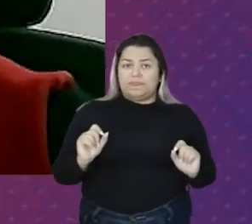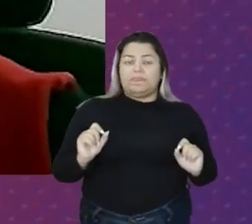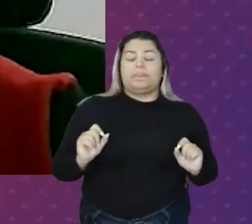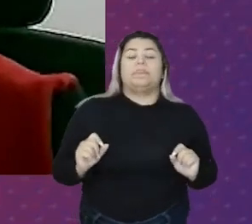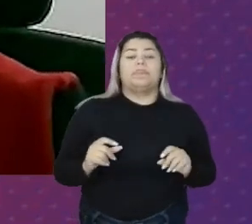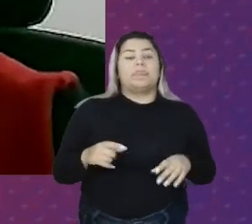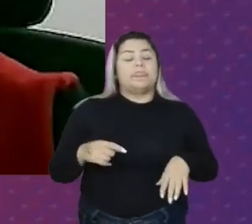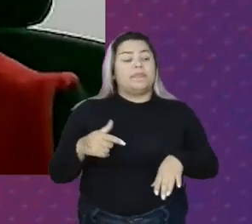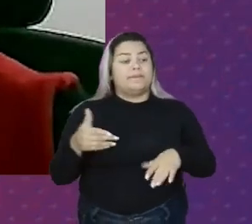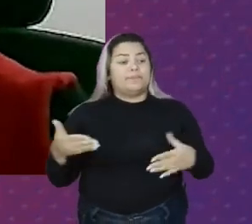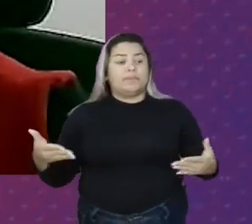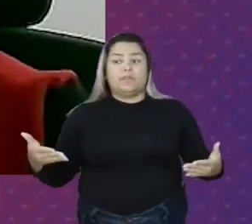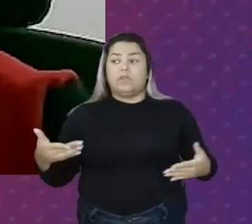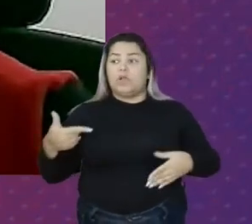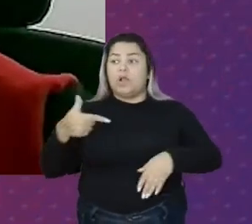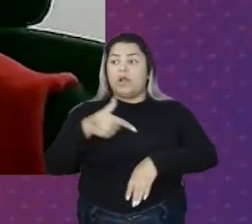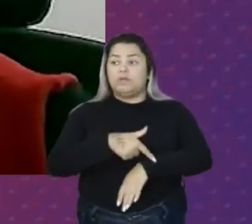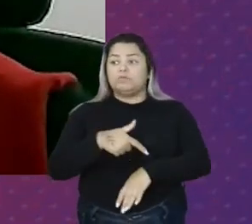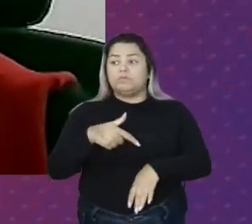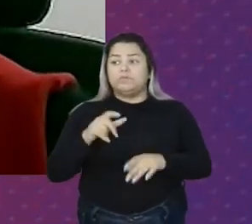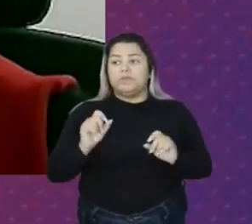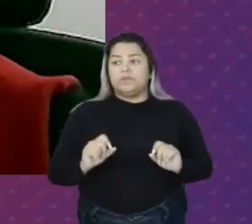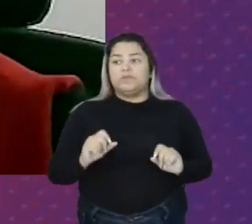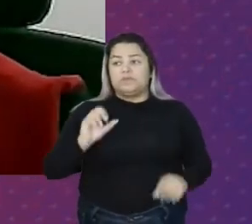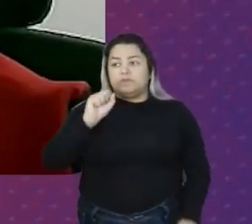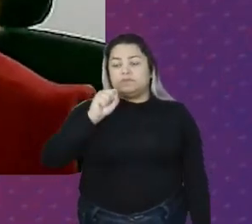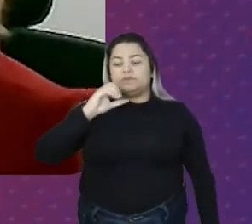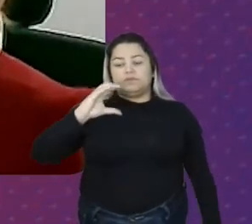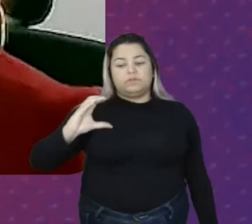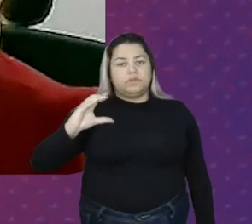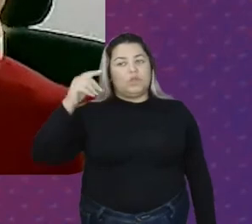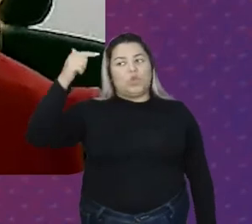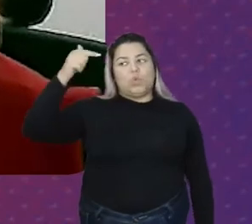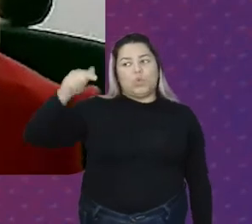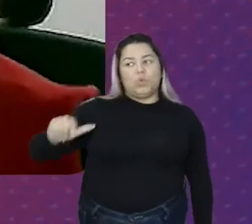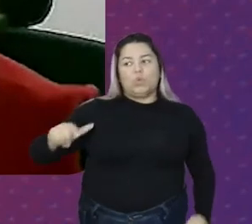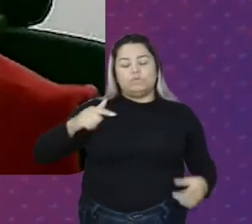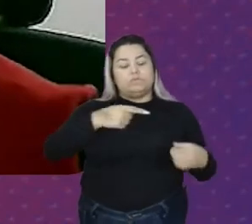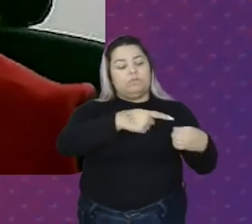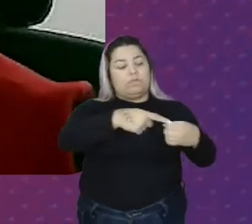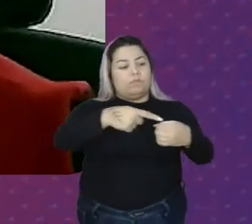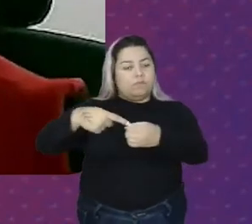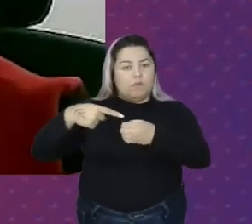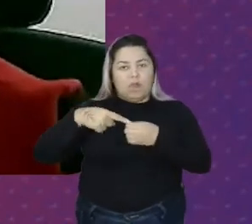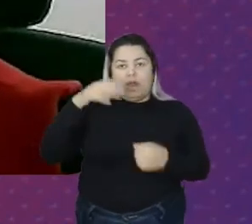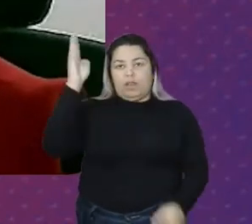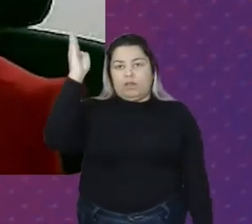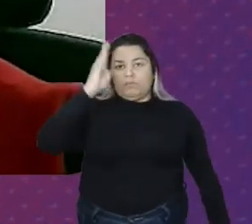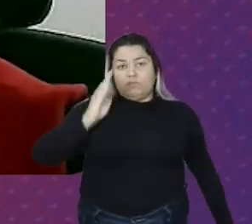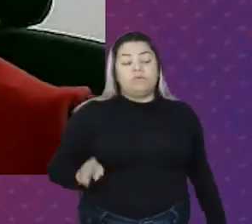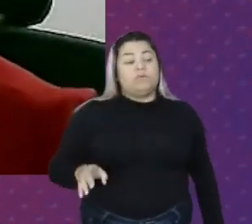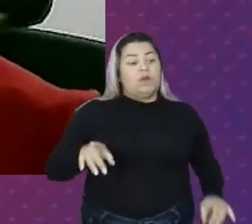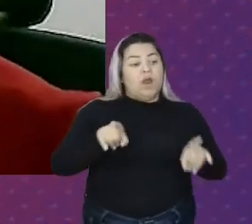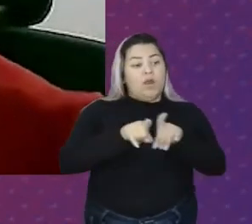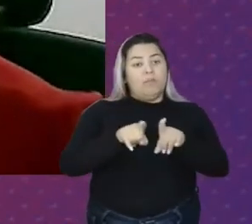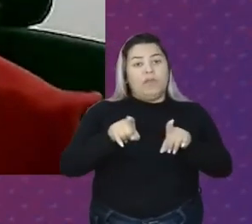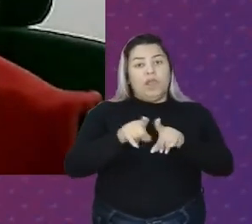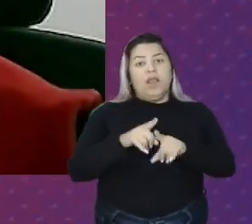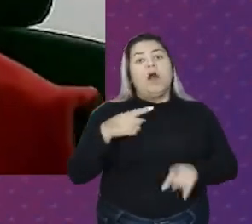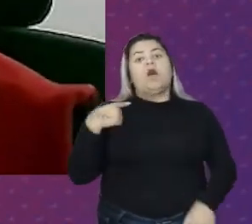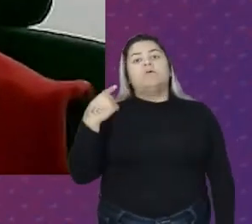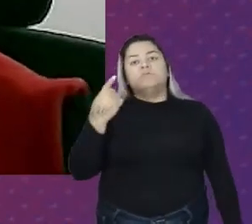nesses momentos em que aqui em Santa Catarina, em outros estados do Brasil e também no nosso